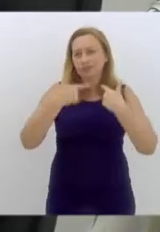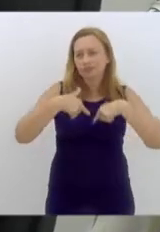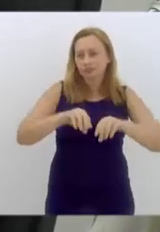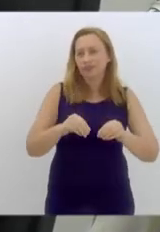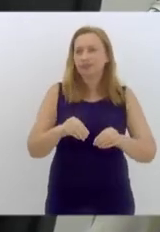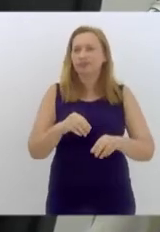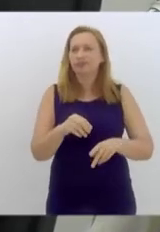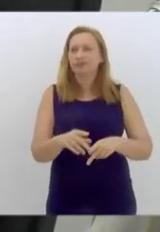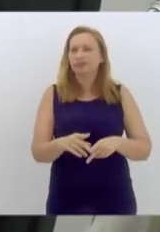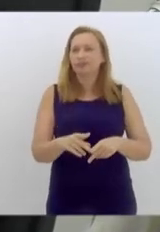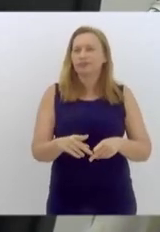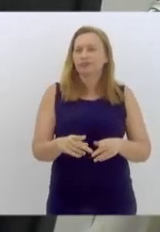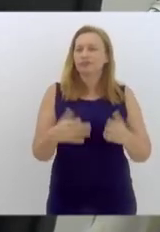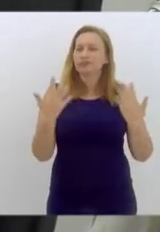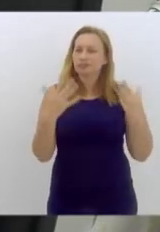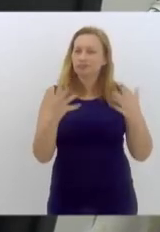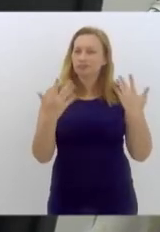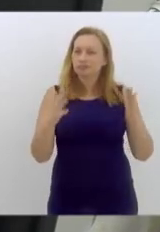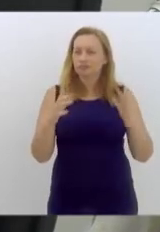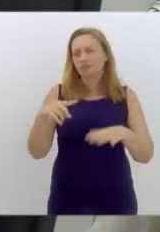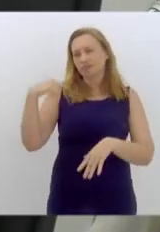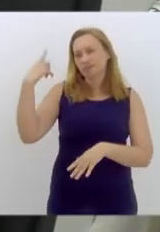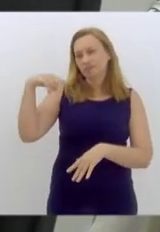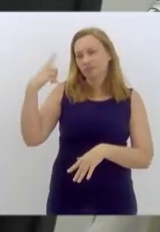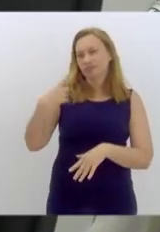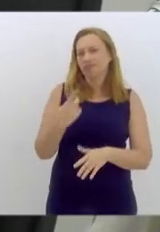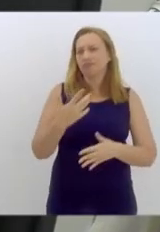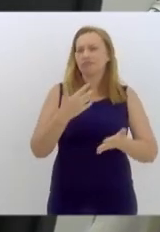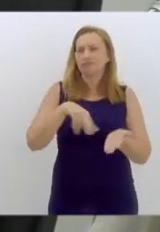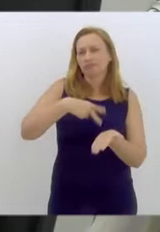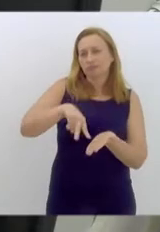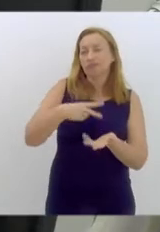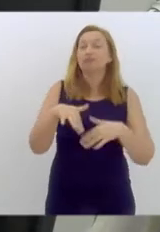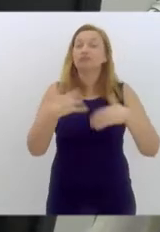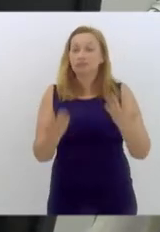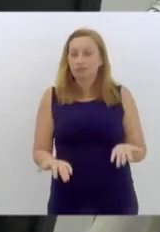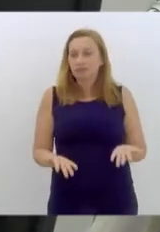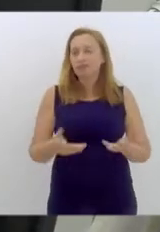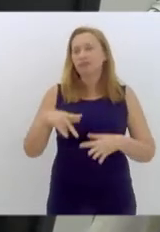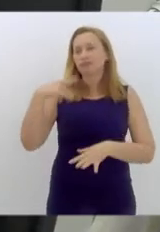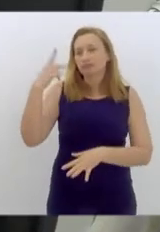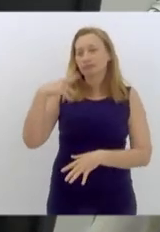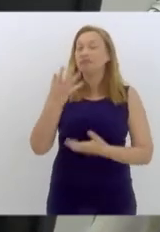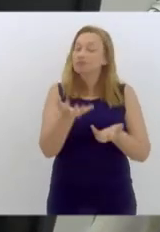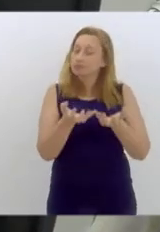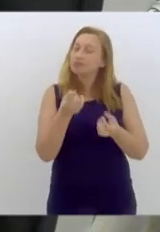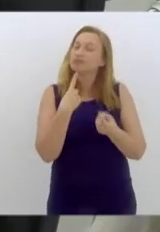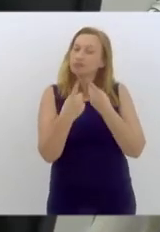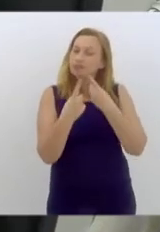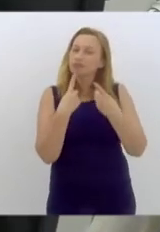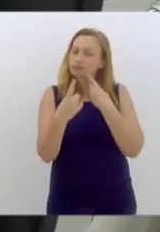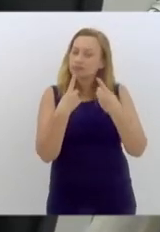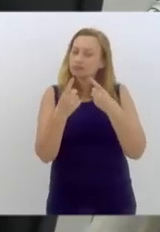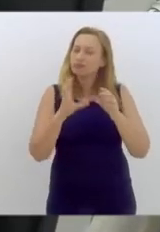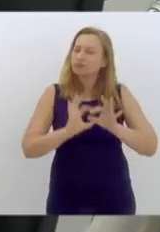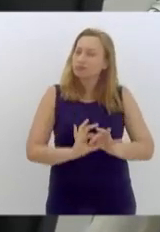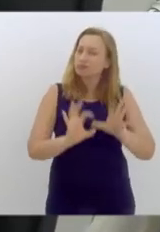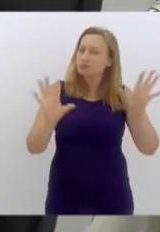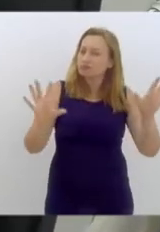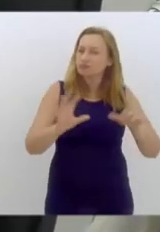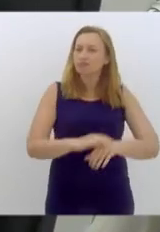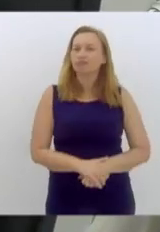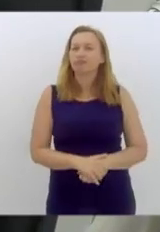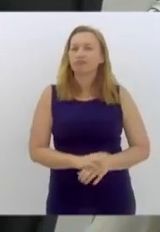popular, batendo palma para maluco dançar, né? Então, o Parlamento Fluminense quer discutir democraticamente